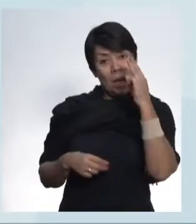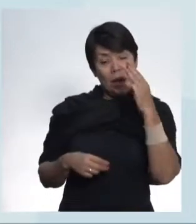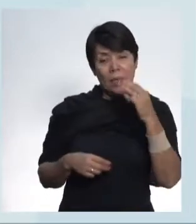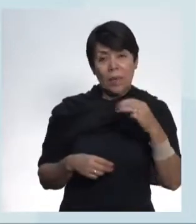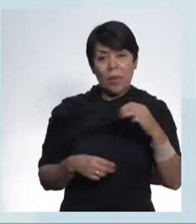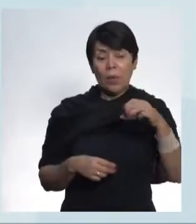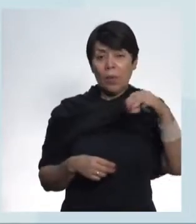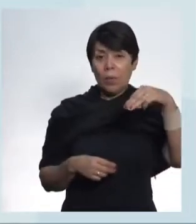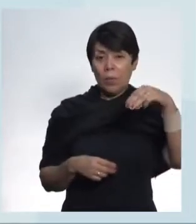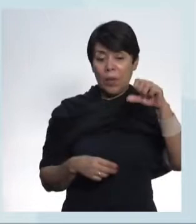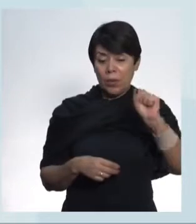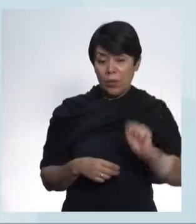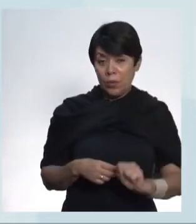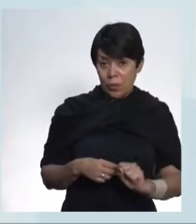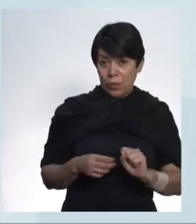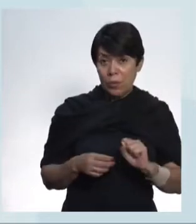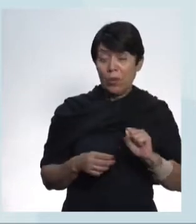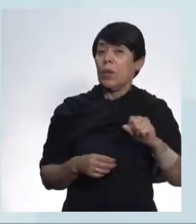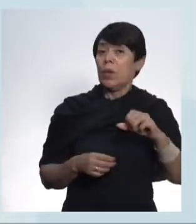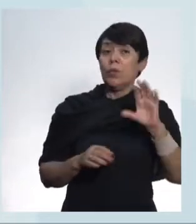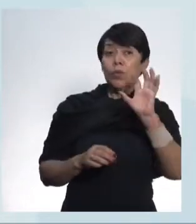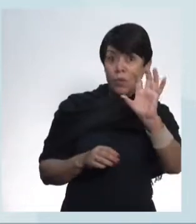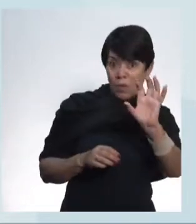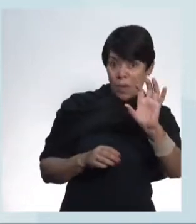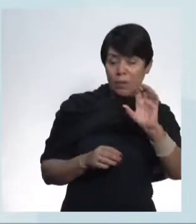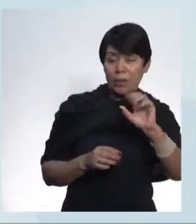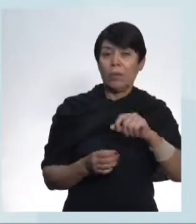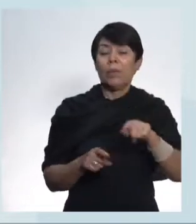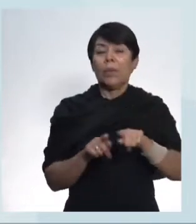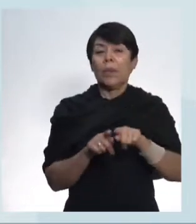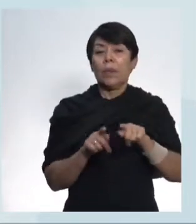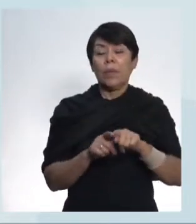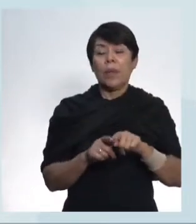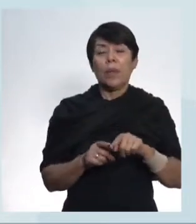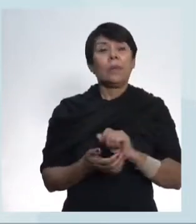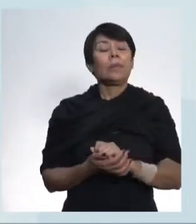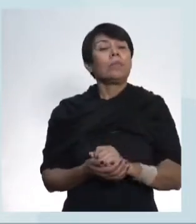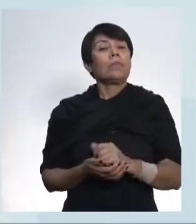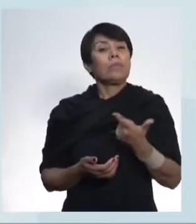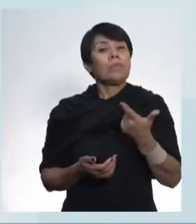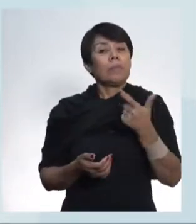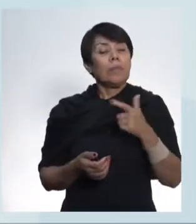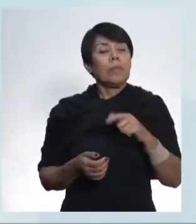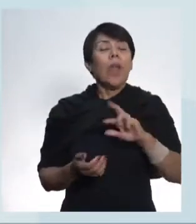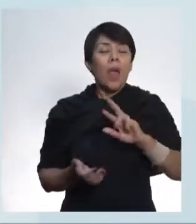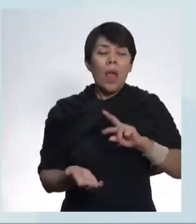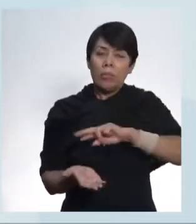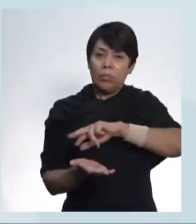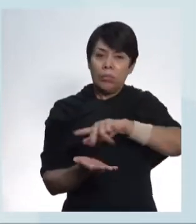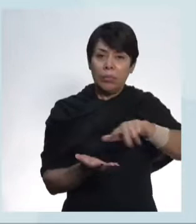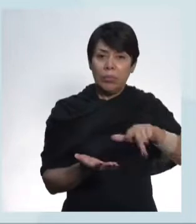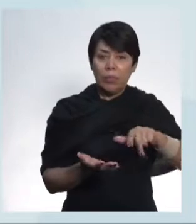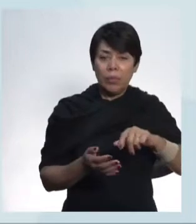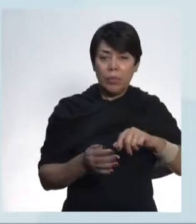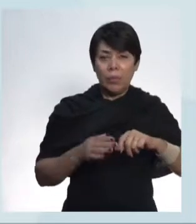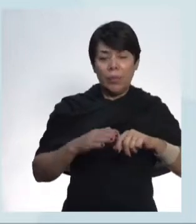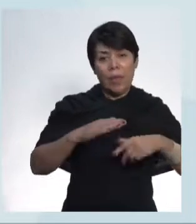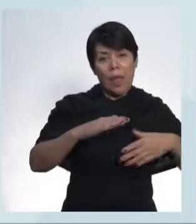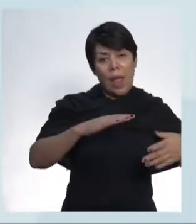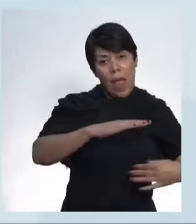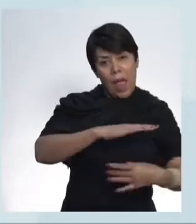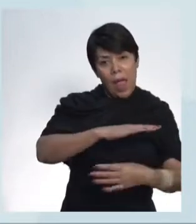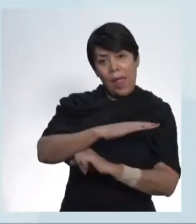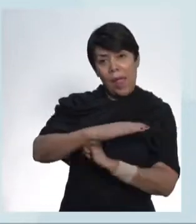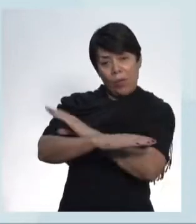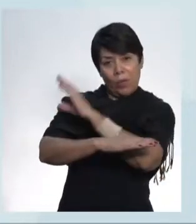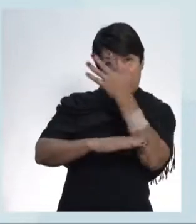no centro-oeste, e Tocantins, que é a menor parte, como eu citei para vocês. São uma diversão de ecossistemas, a